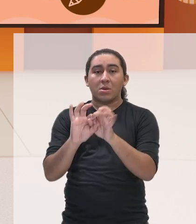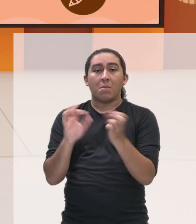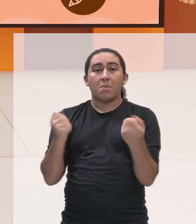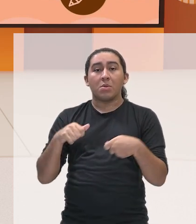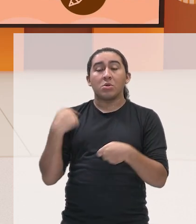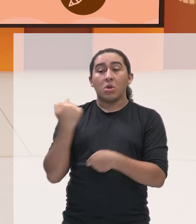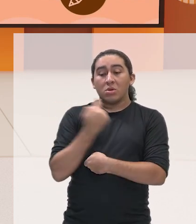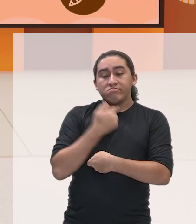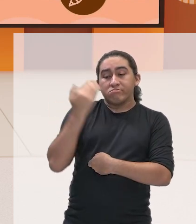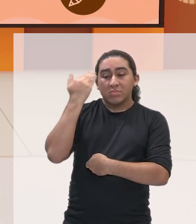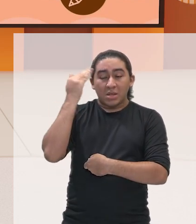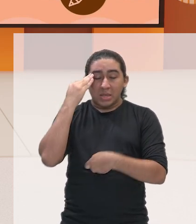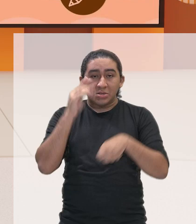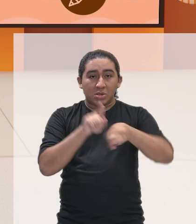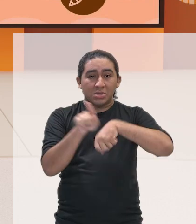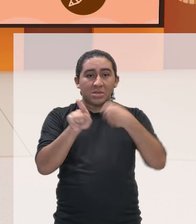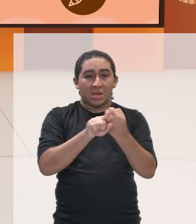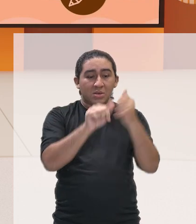nós entendamos a